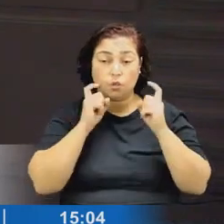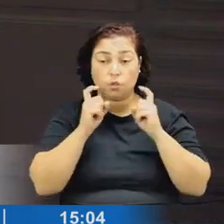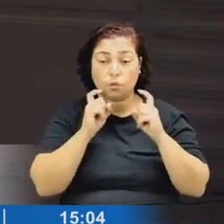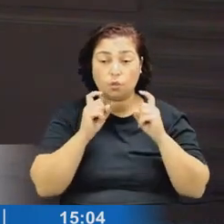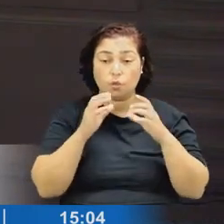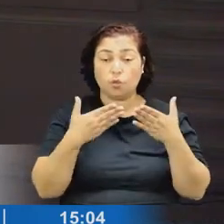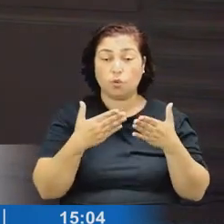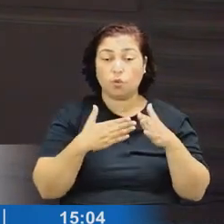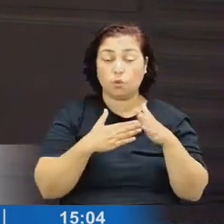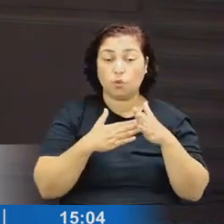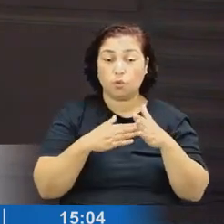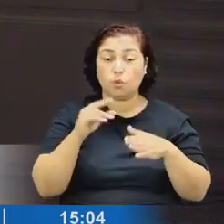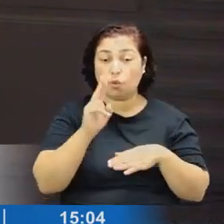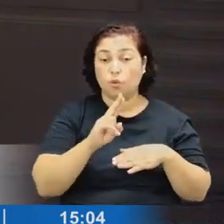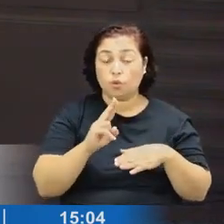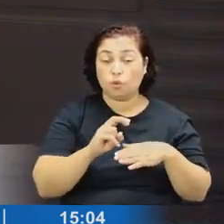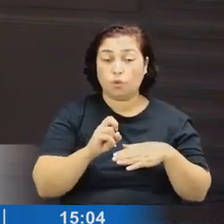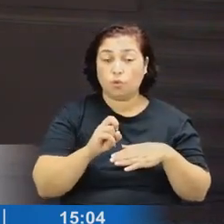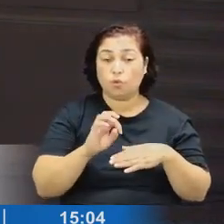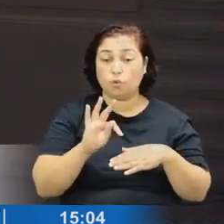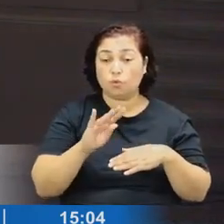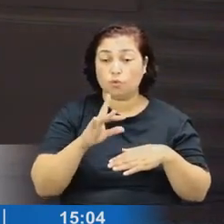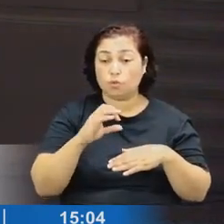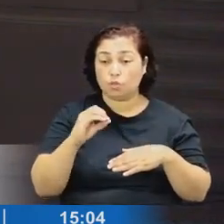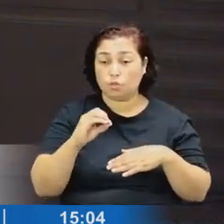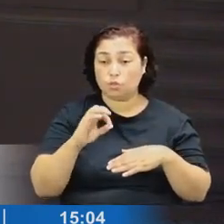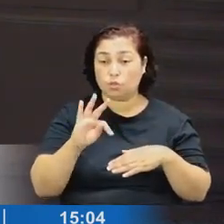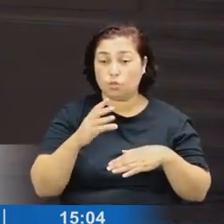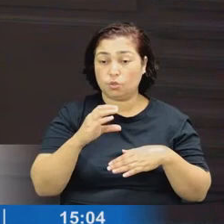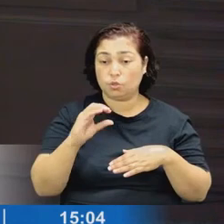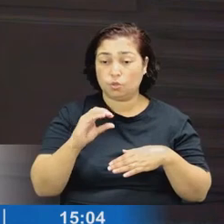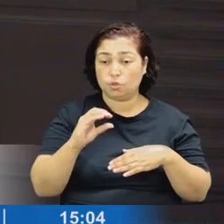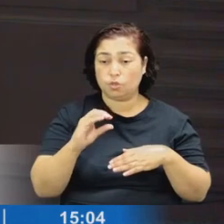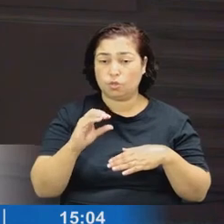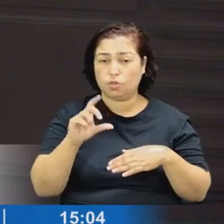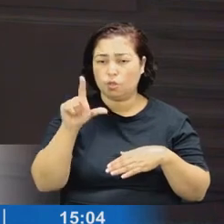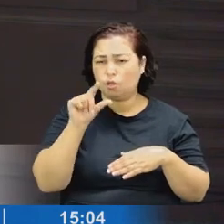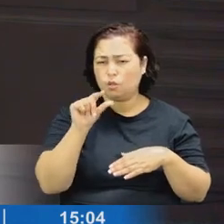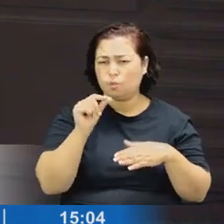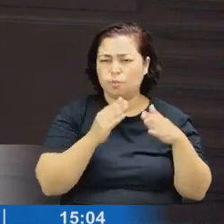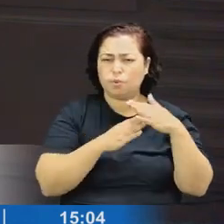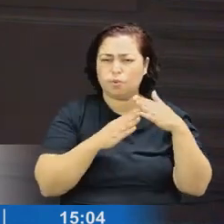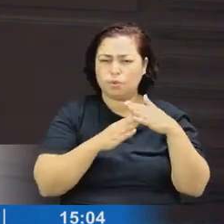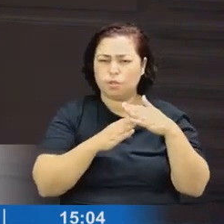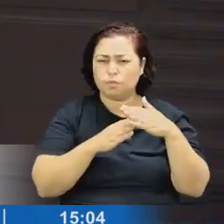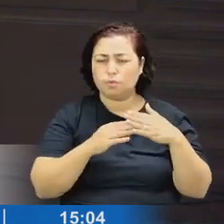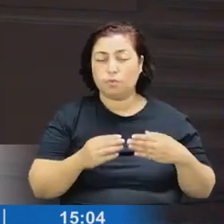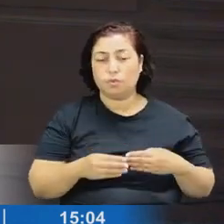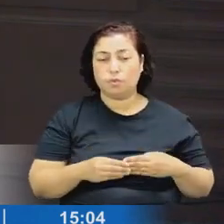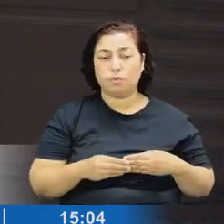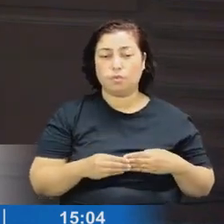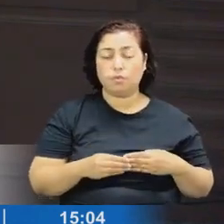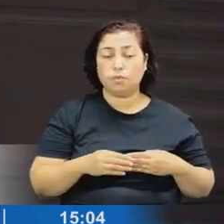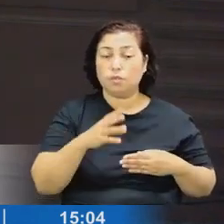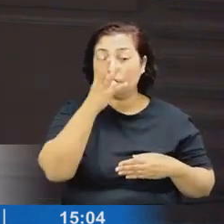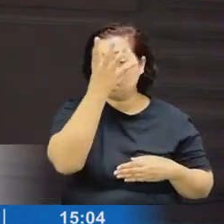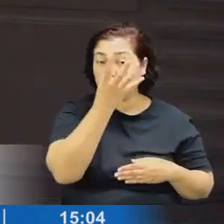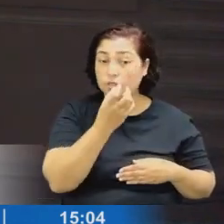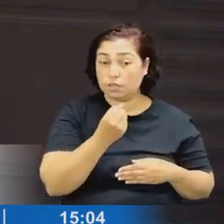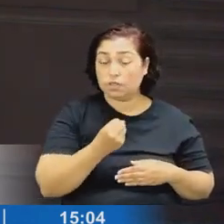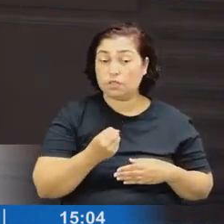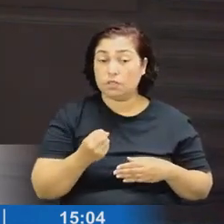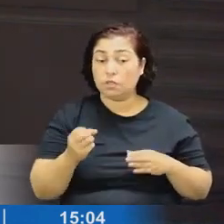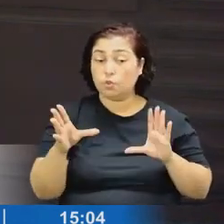você usa o Tik Tok é não é pouco tempo não deu tempo de Educar audiência é o aceitação do conteúdo